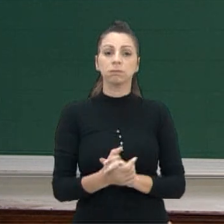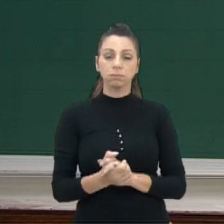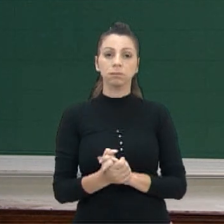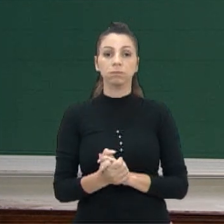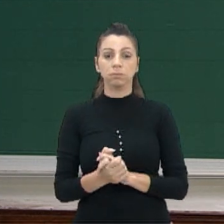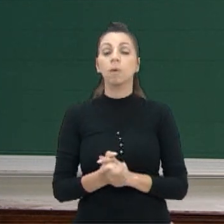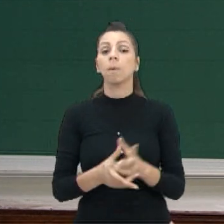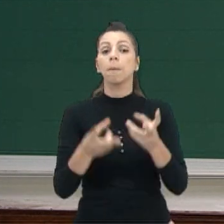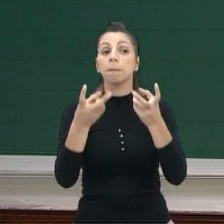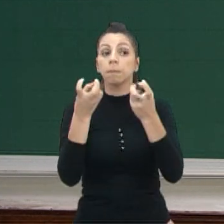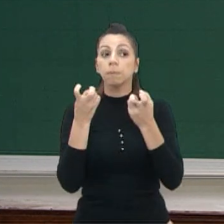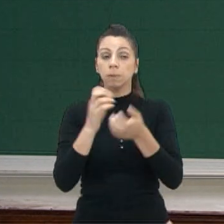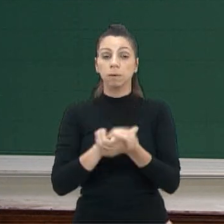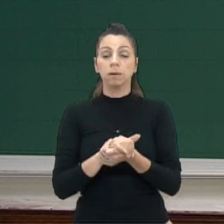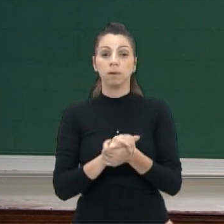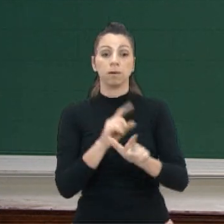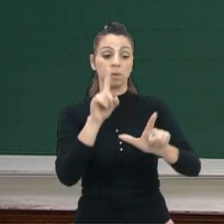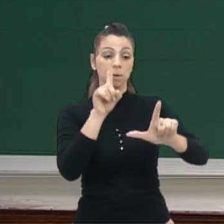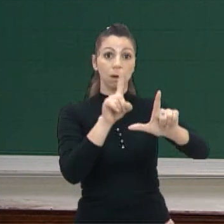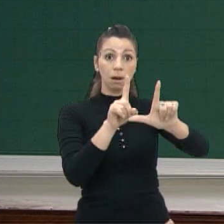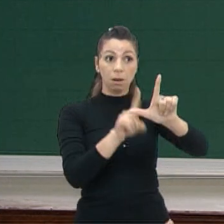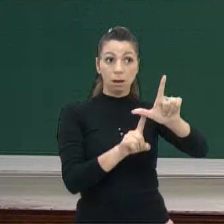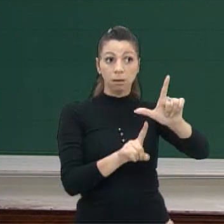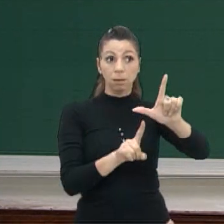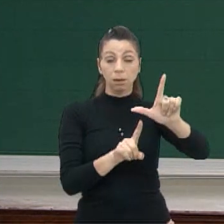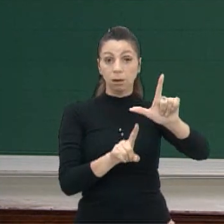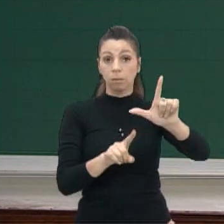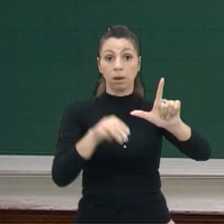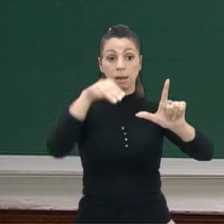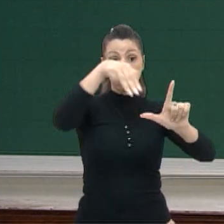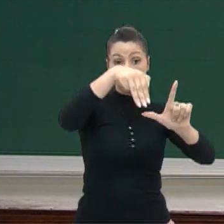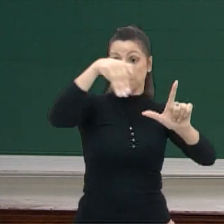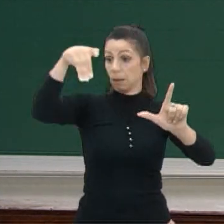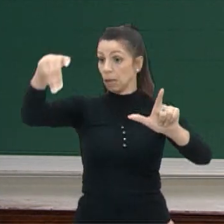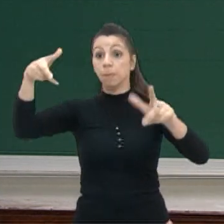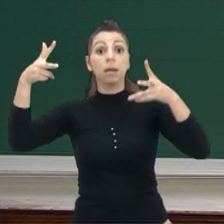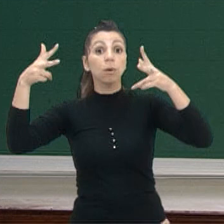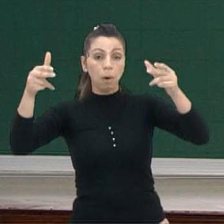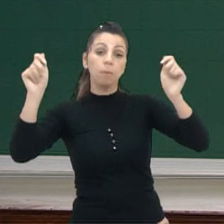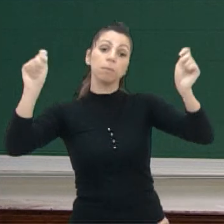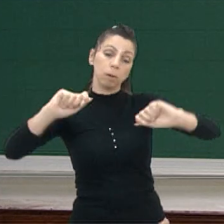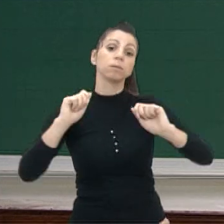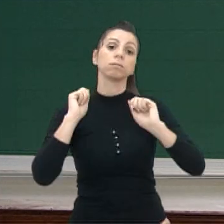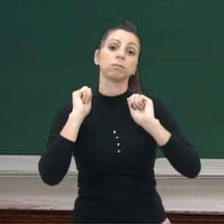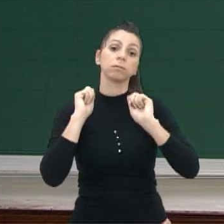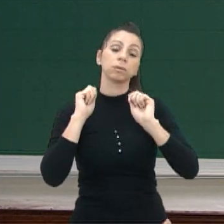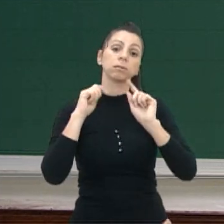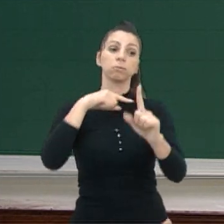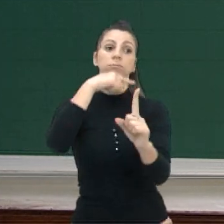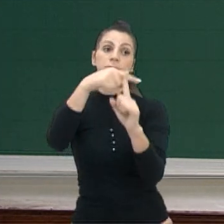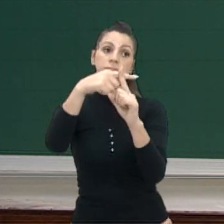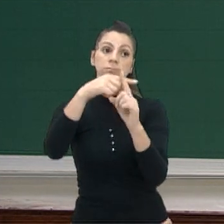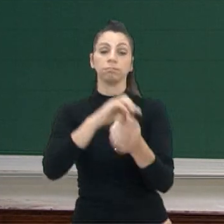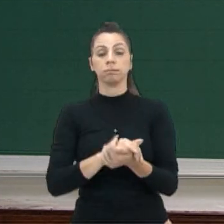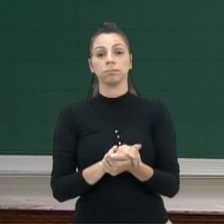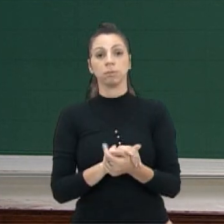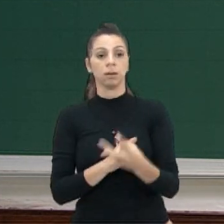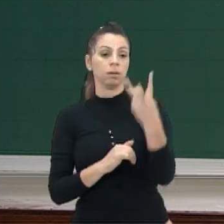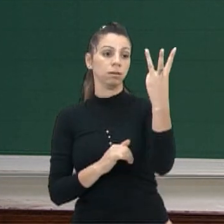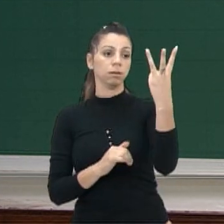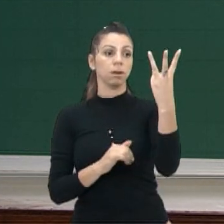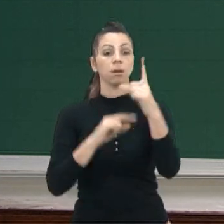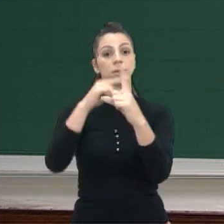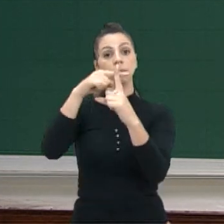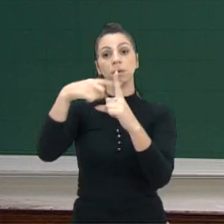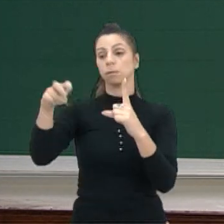Nós já observamos que a parte literal não se afeta nessa soma, né? Então, eu vou fazer 3 mais 5, que